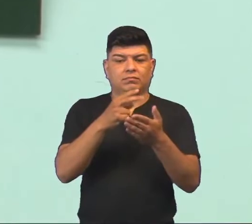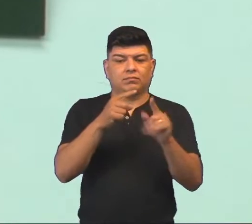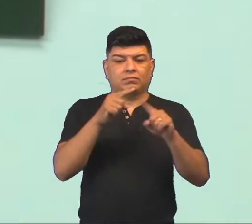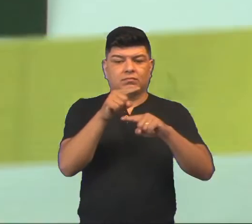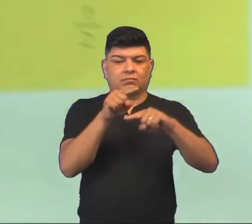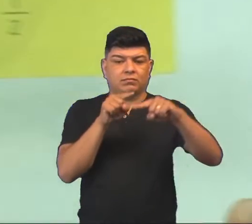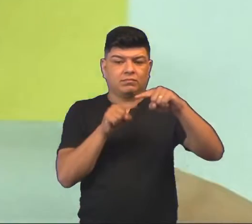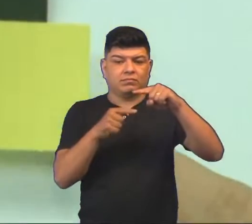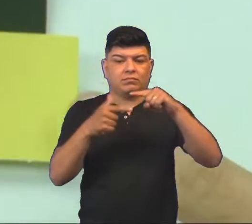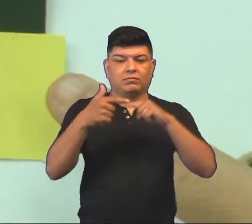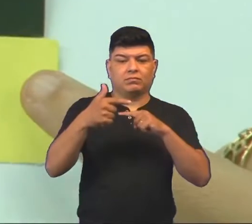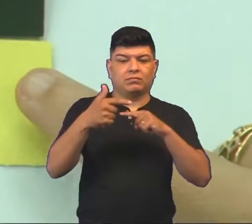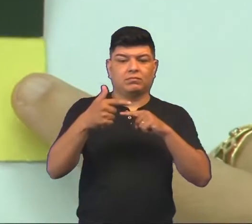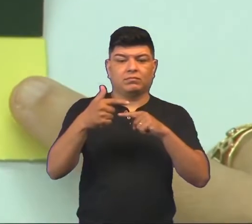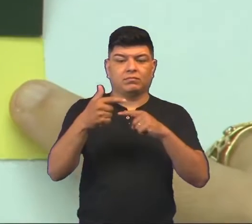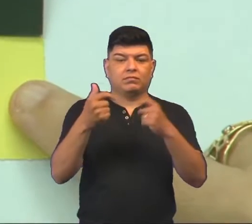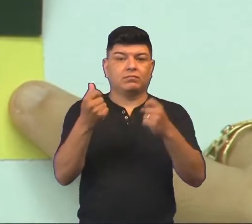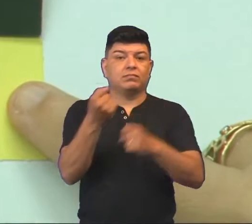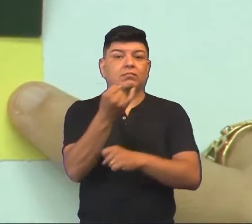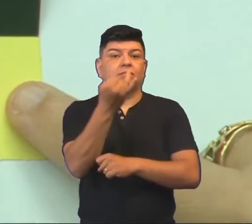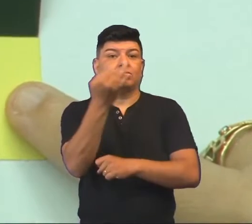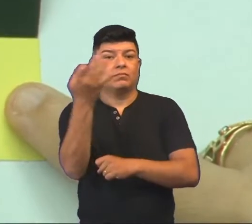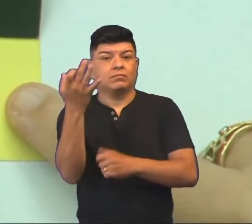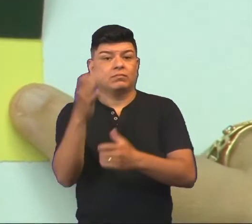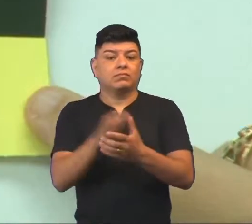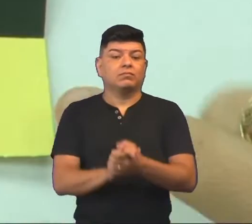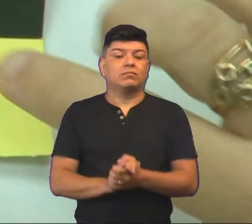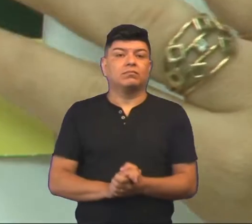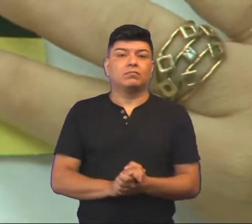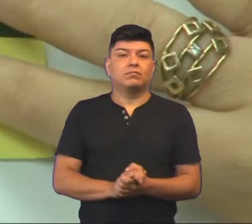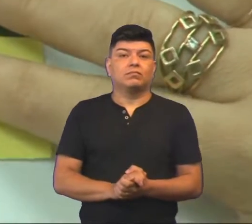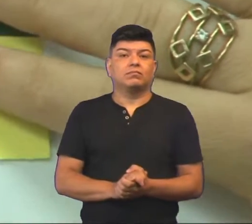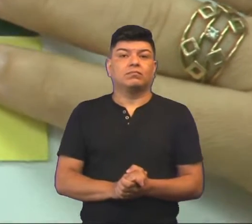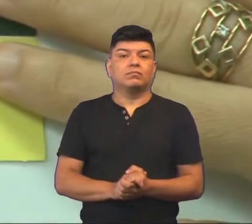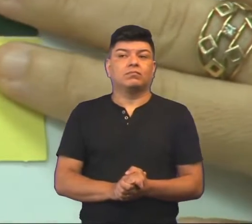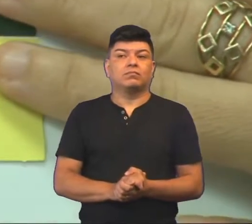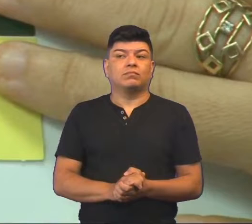ele em dois, ele fica aqui, ó.